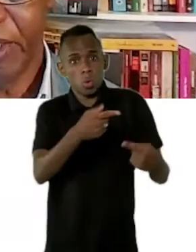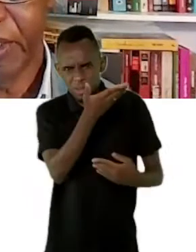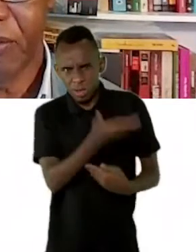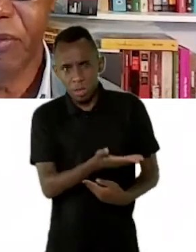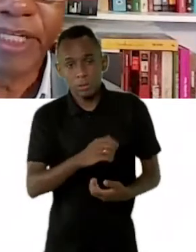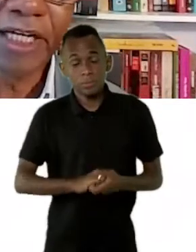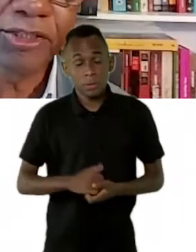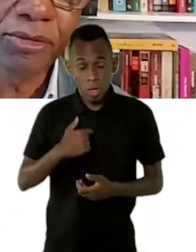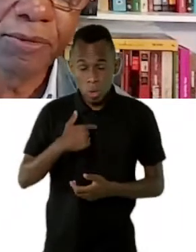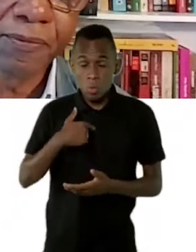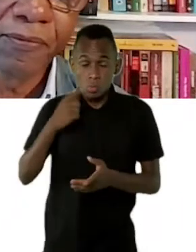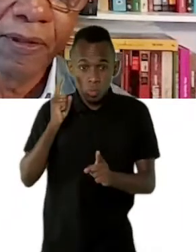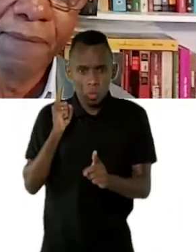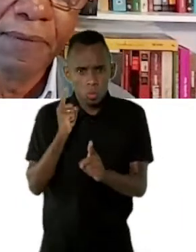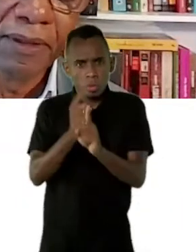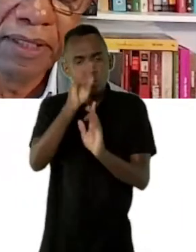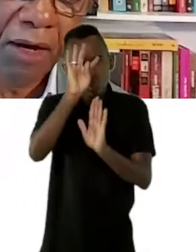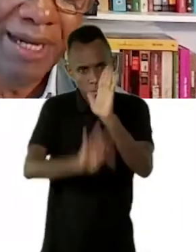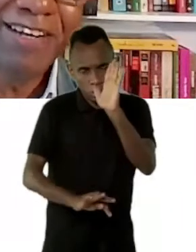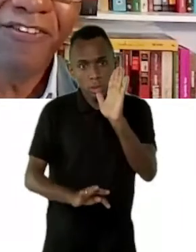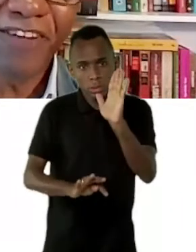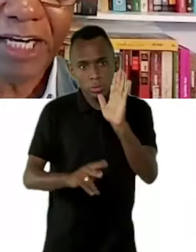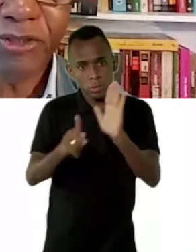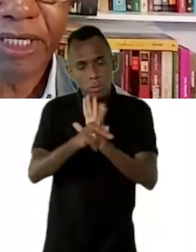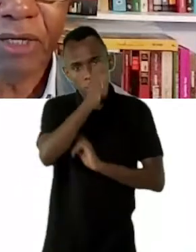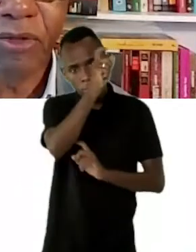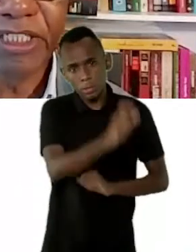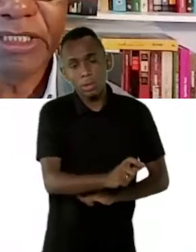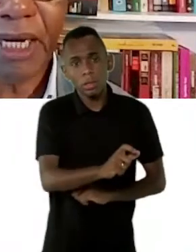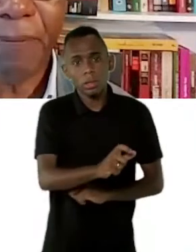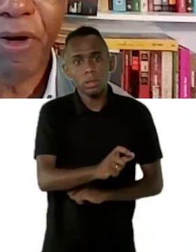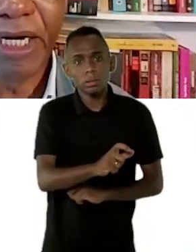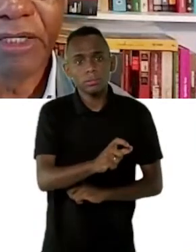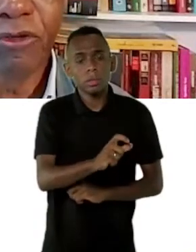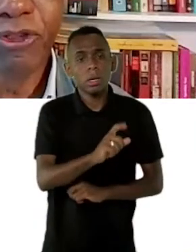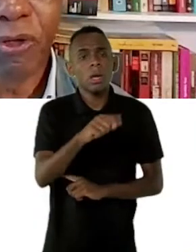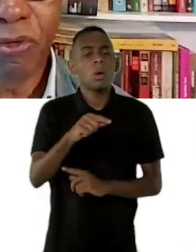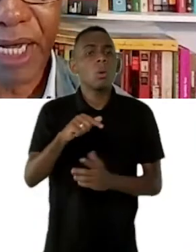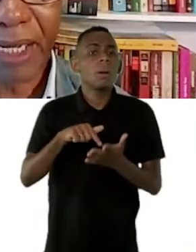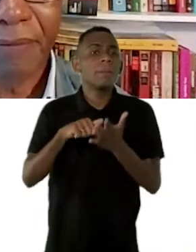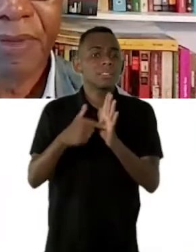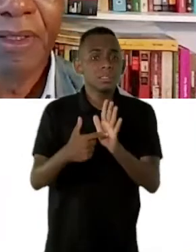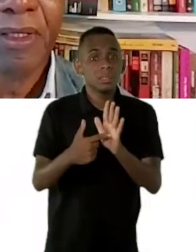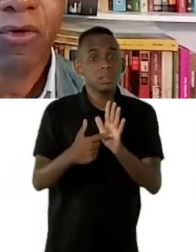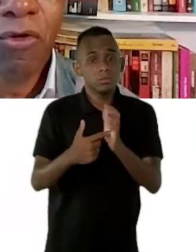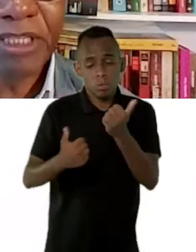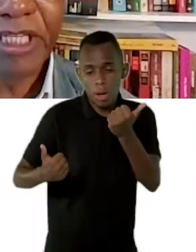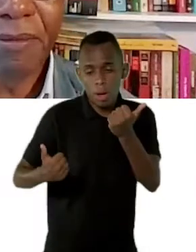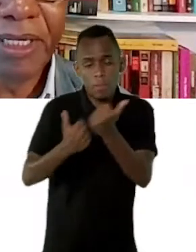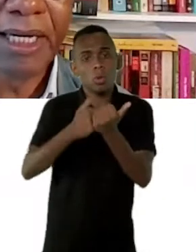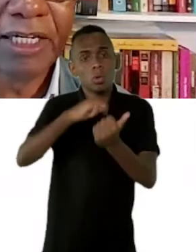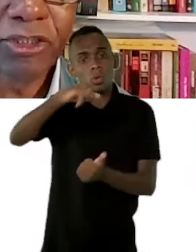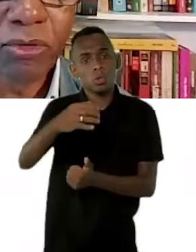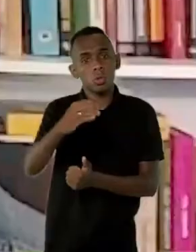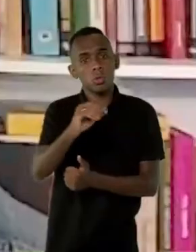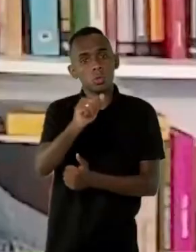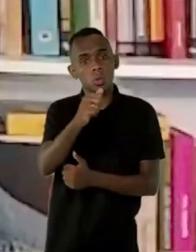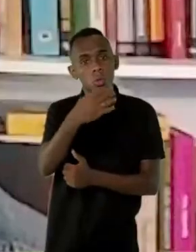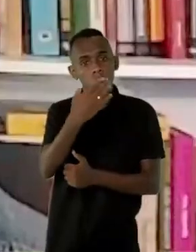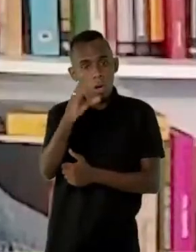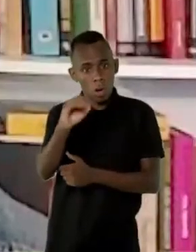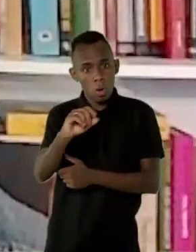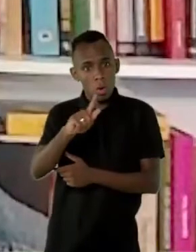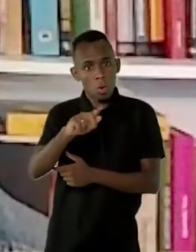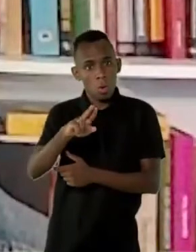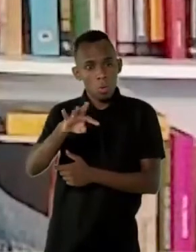da Carolina um texto que é um manifesto da Carolina apoiando o João Goulart uma semana antes do